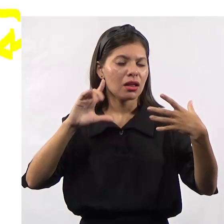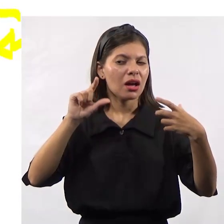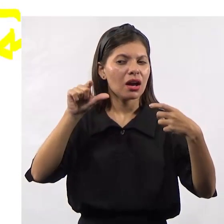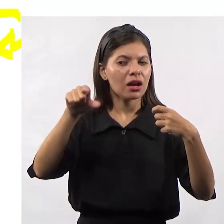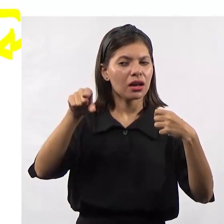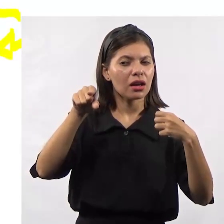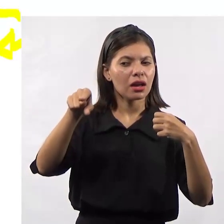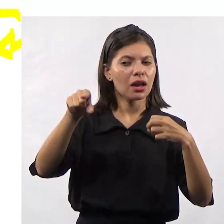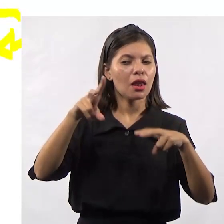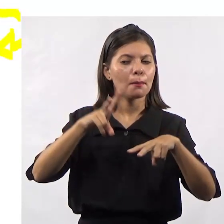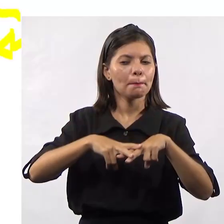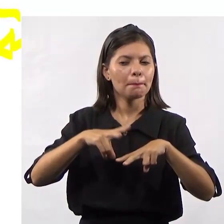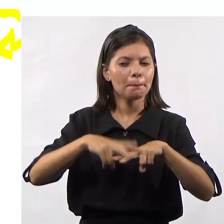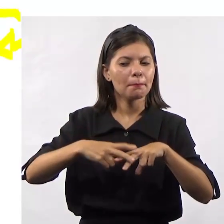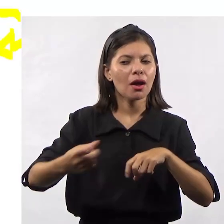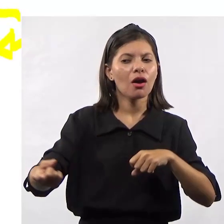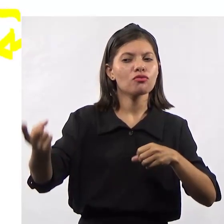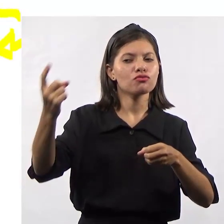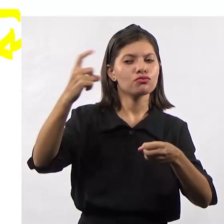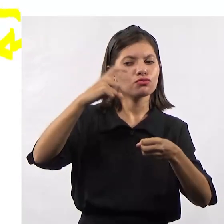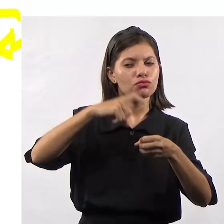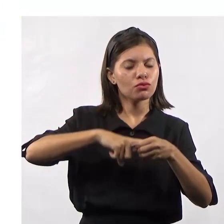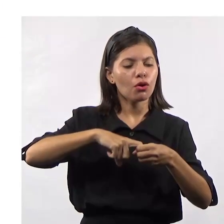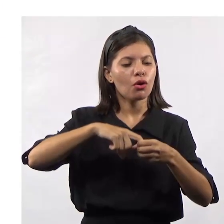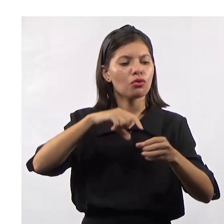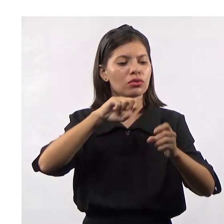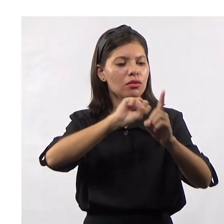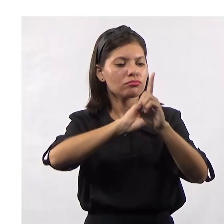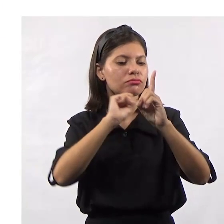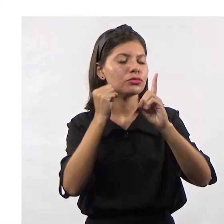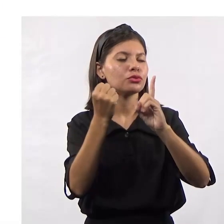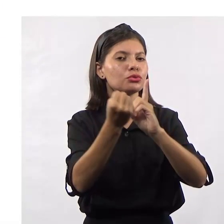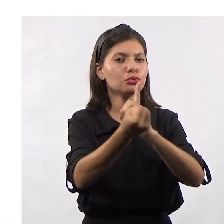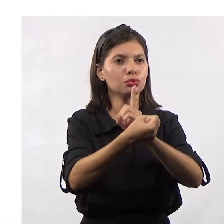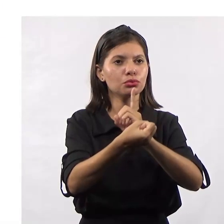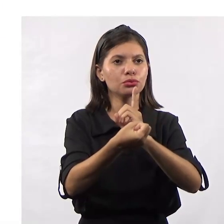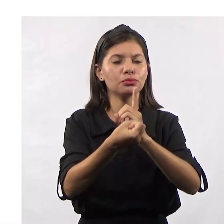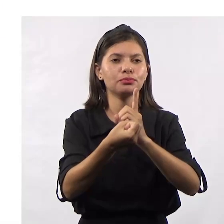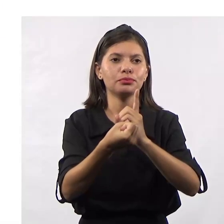ressocialização dos presos, tá bom?